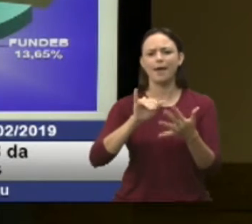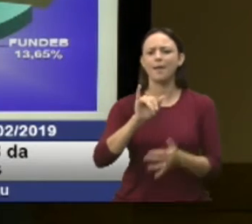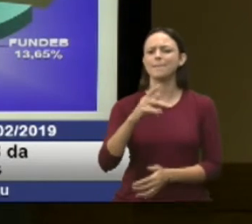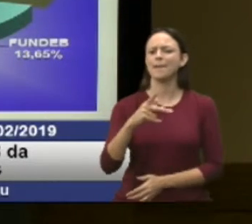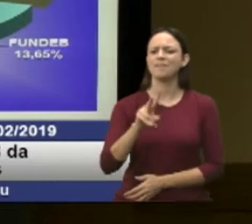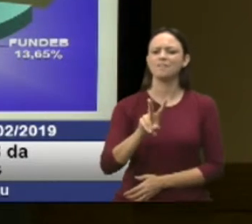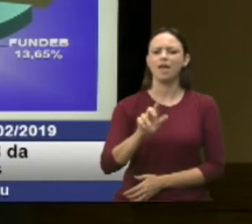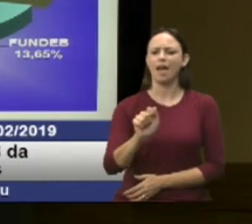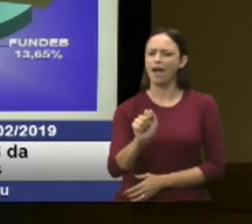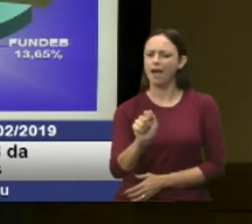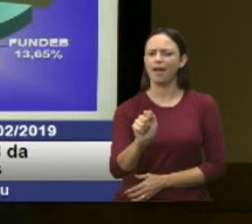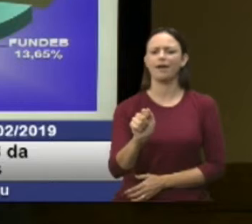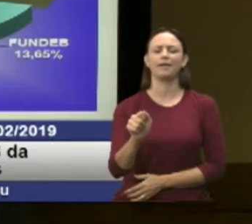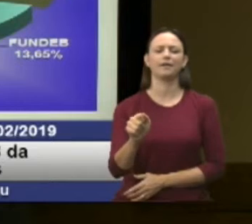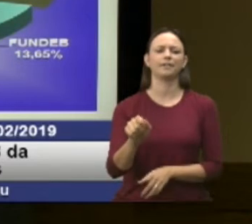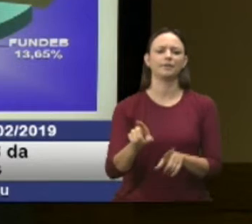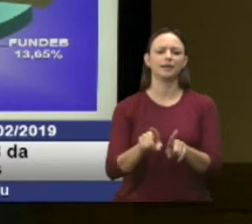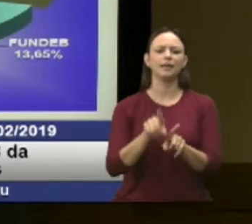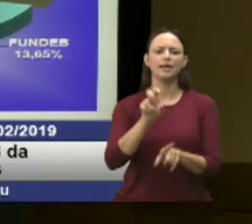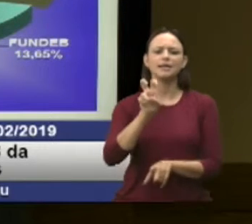que representa